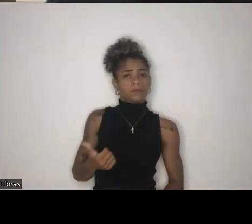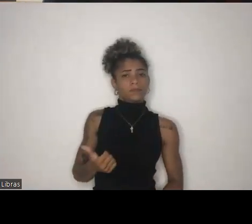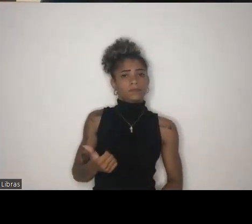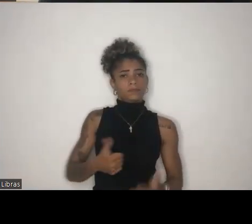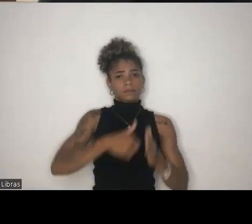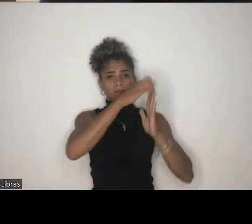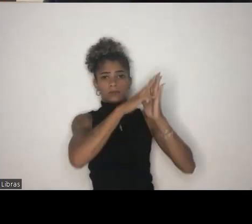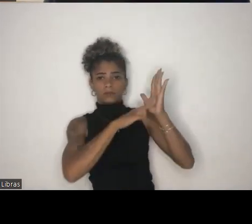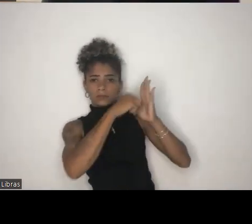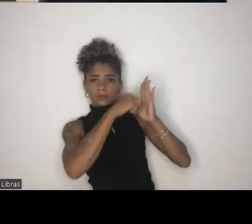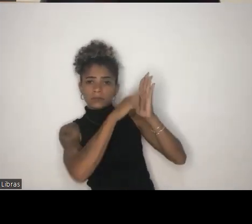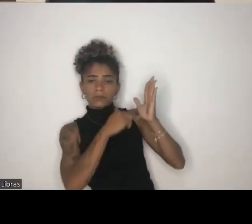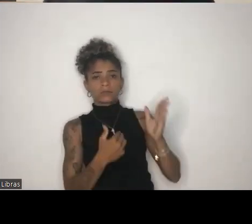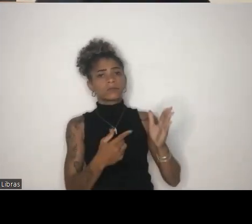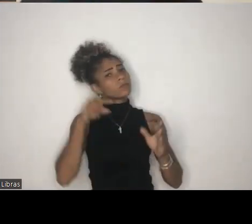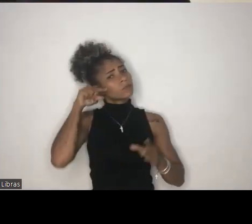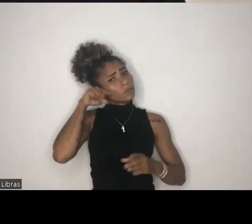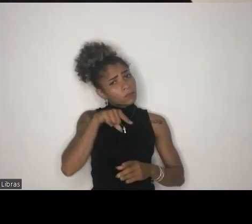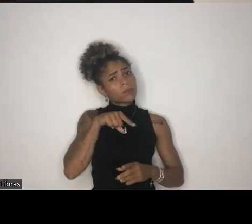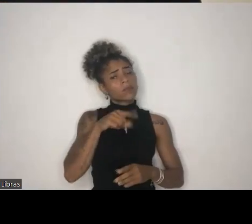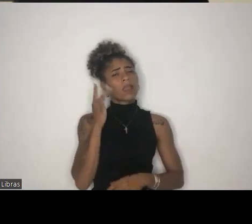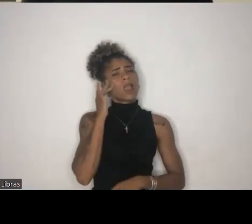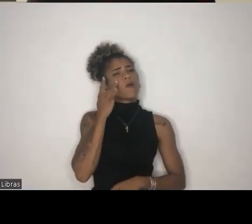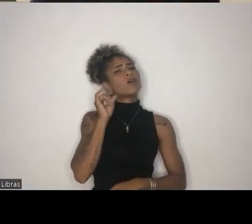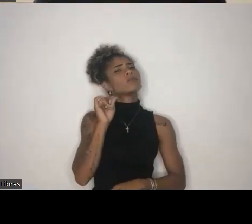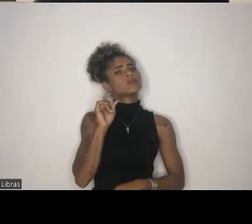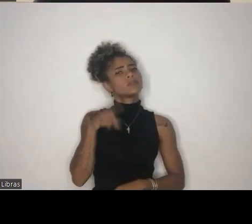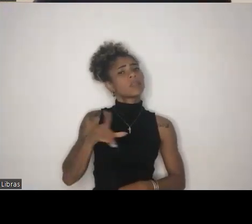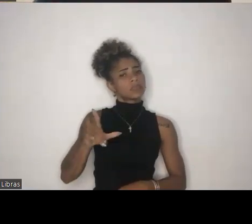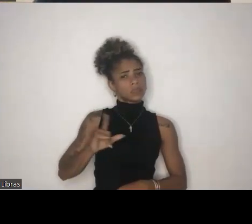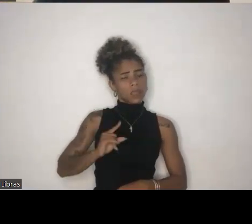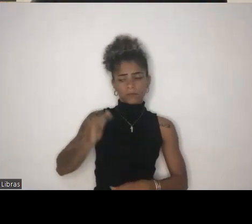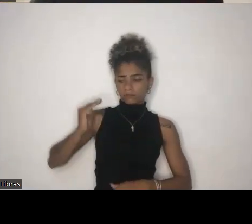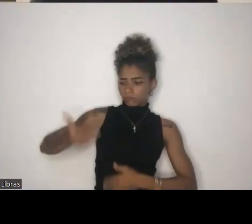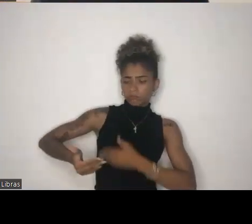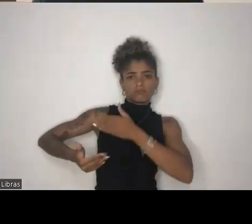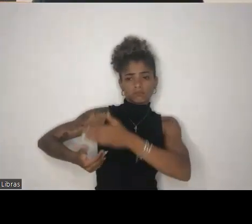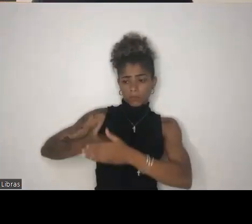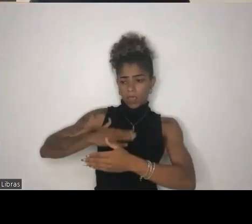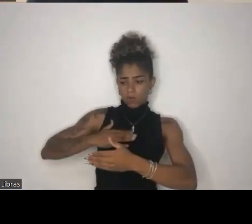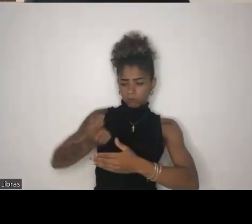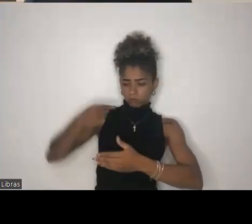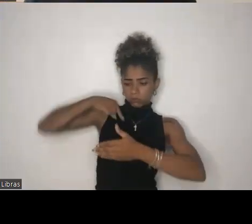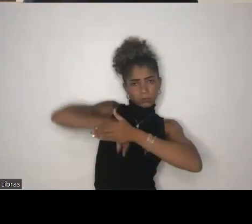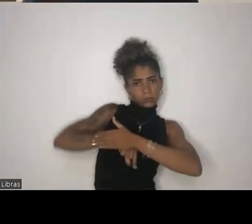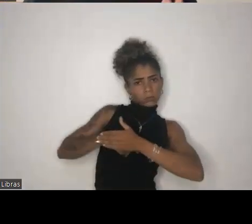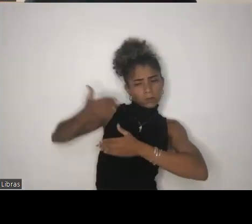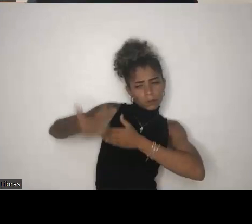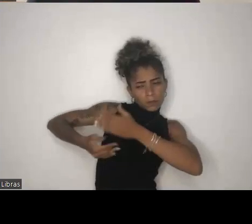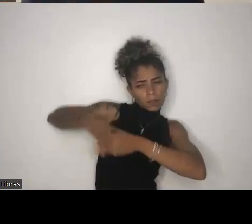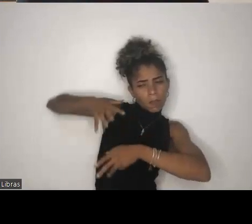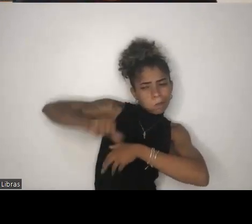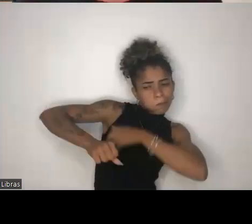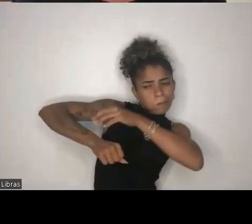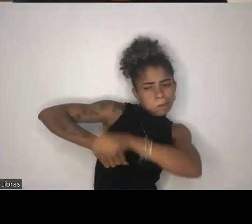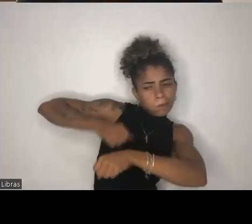então assim isso daí eu acho que houve um processo dentro de mim de buscar um pouco nesse